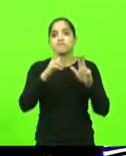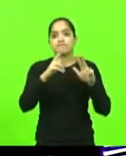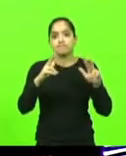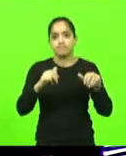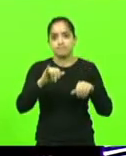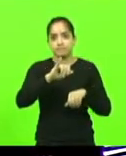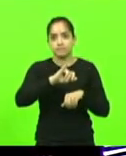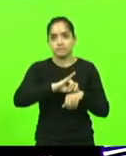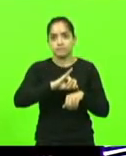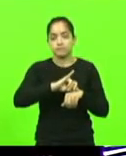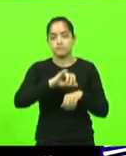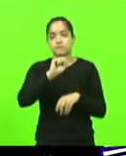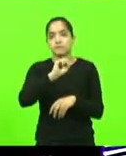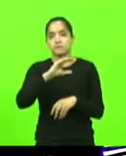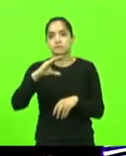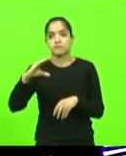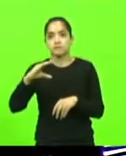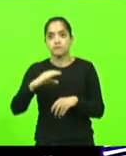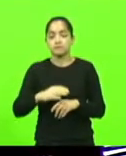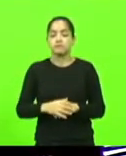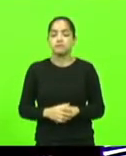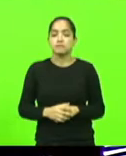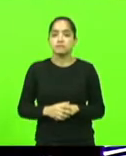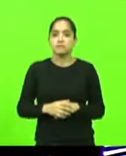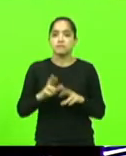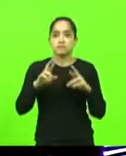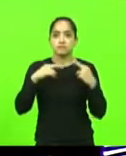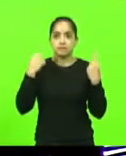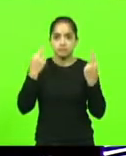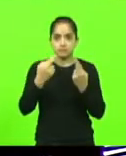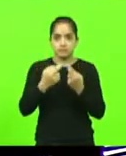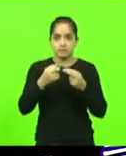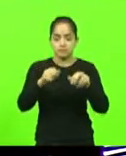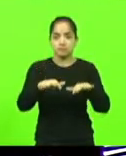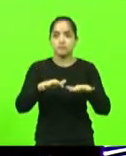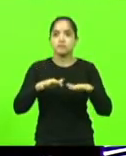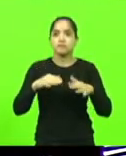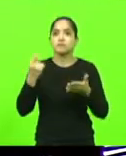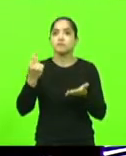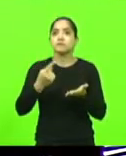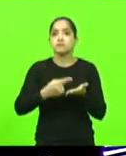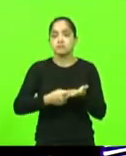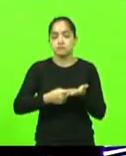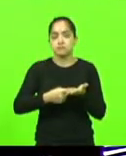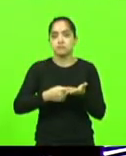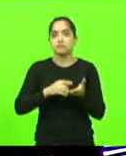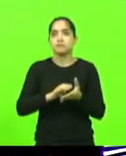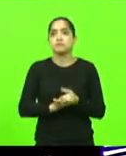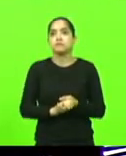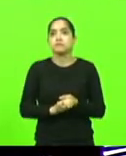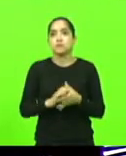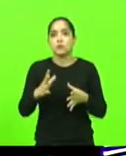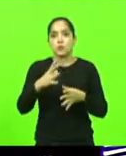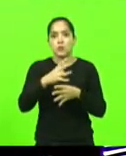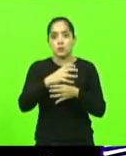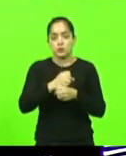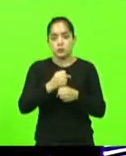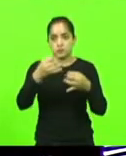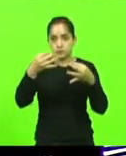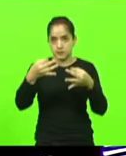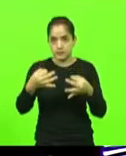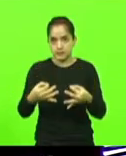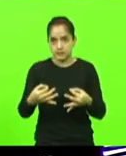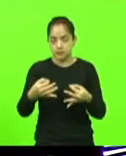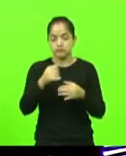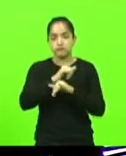Florianópolis, capital do estado de Santa Catarina, reuniu-se a Assembleia Legislativa em sessão ordinária, havendo quórum regimental,